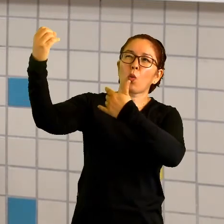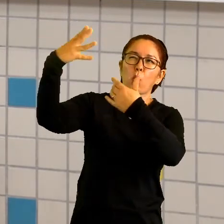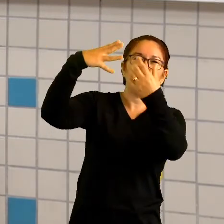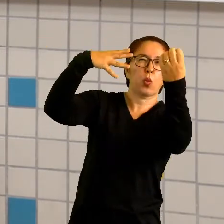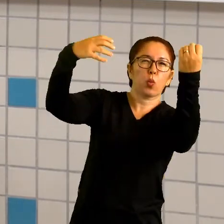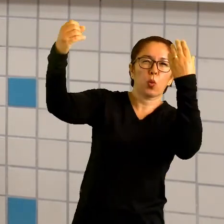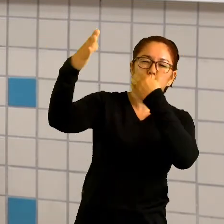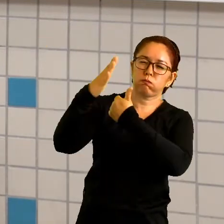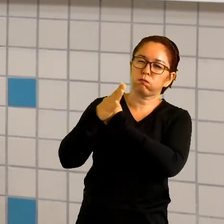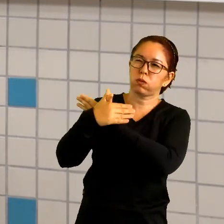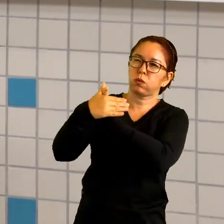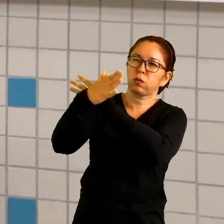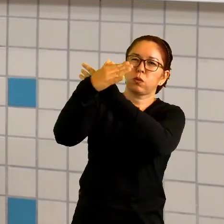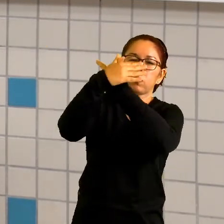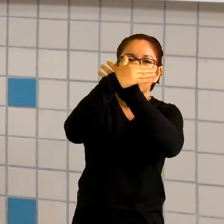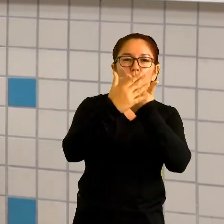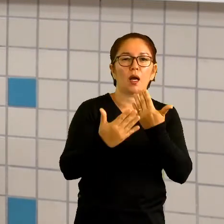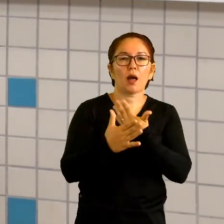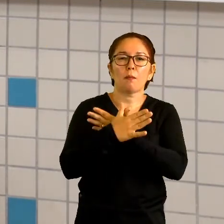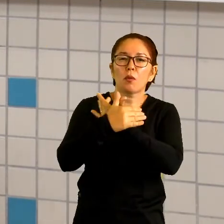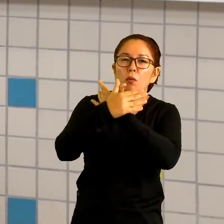borboletas amarelas, pretas,